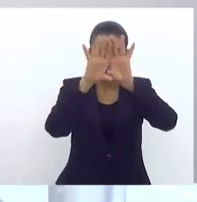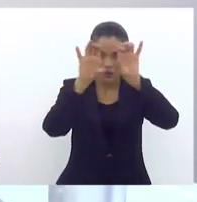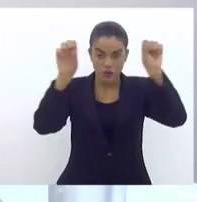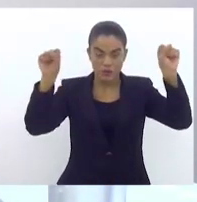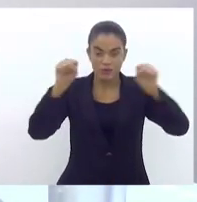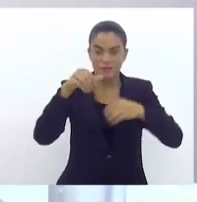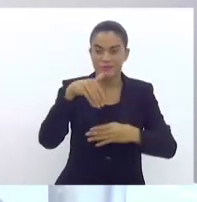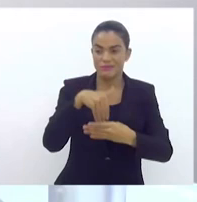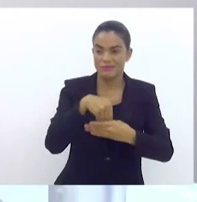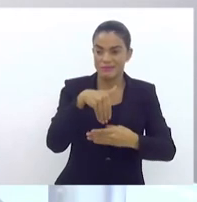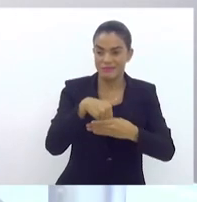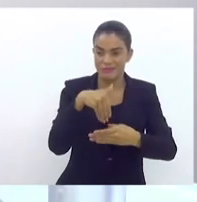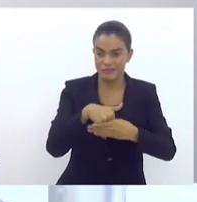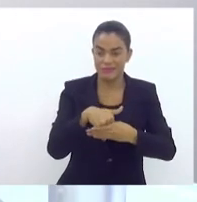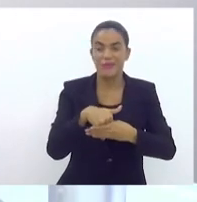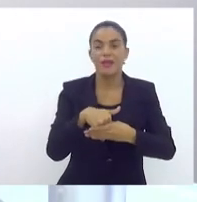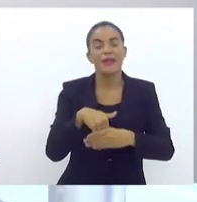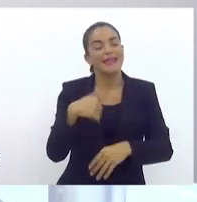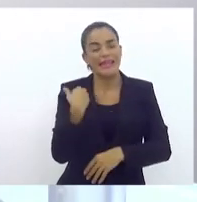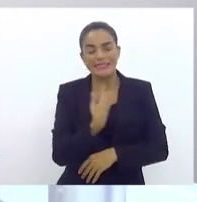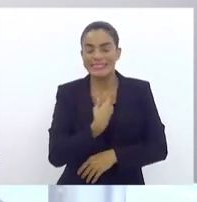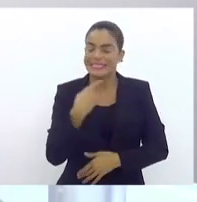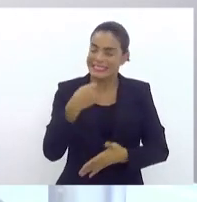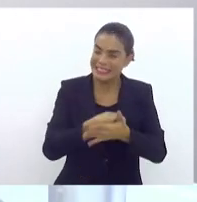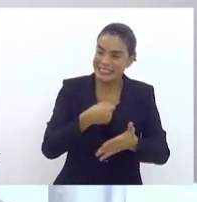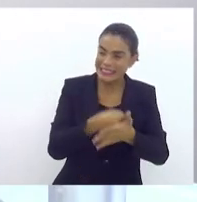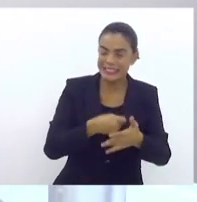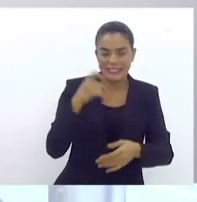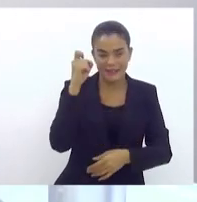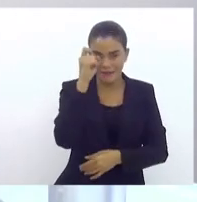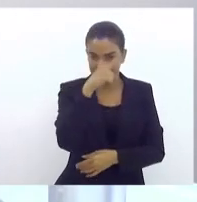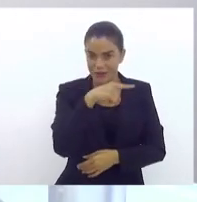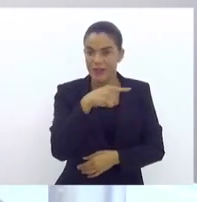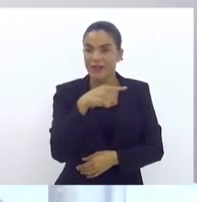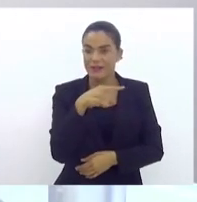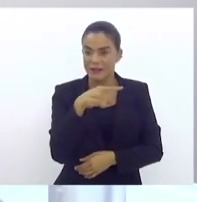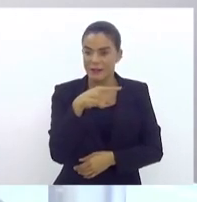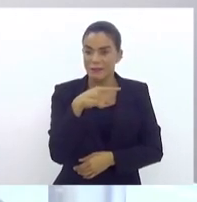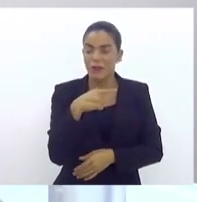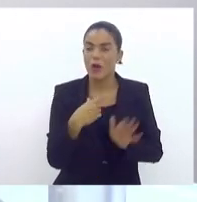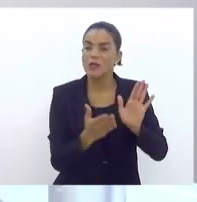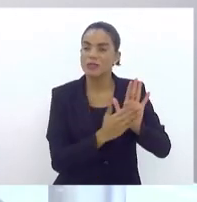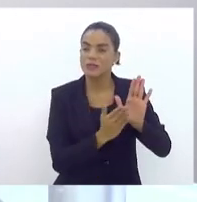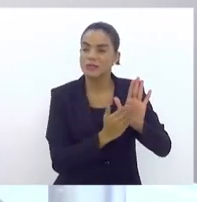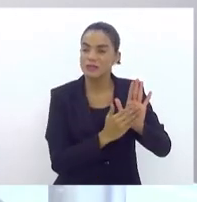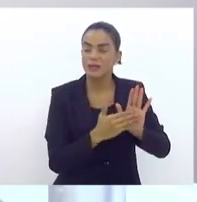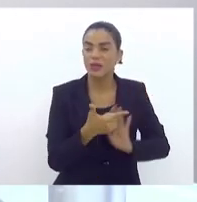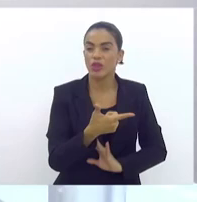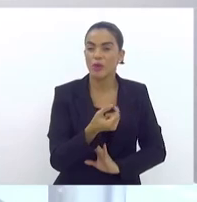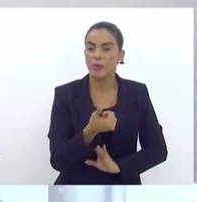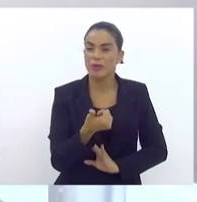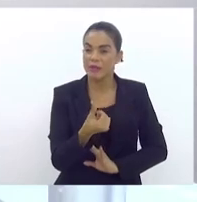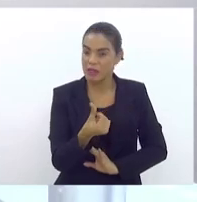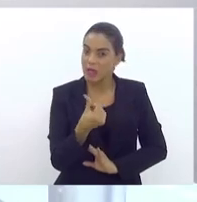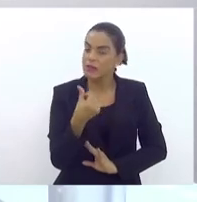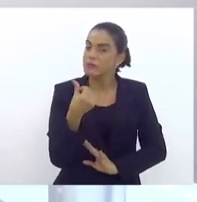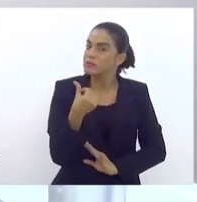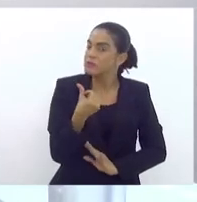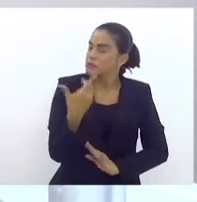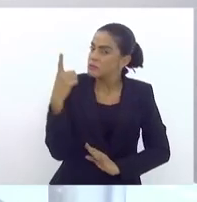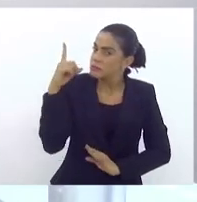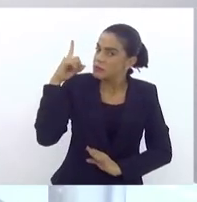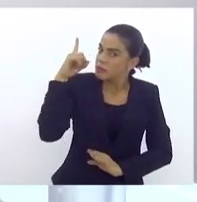Eleitoral e a gente teve muita dificuldade eu tive muita dificuldade mas propusemos em 2016 com muita dificuldade